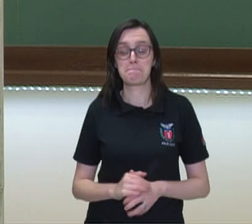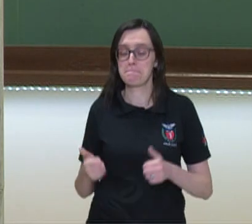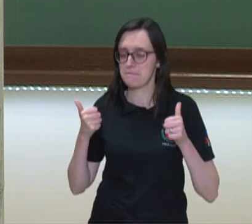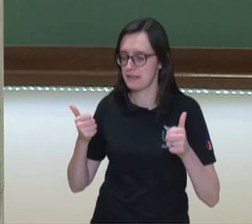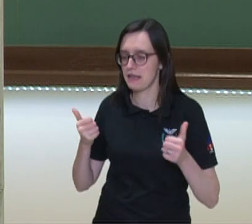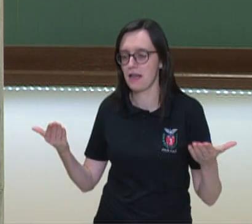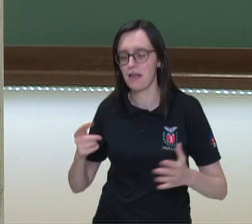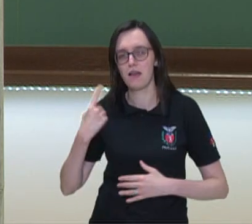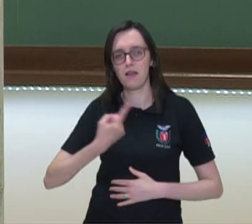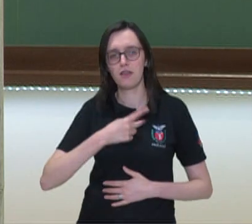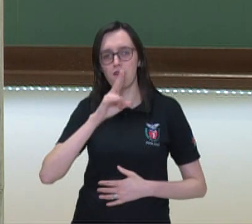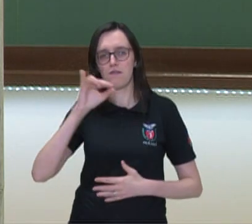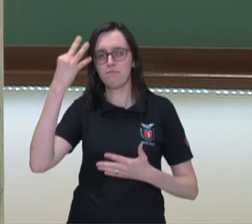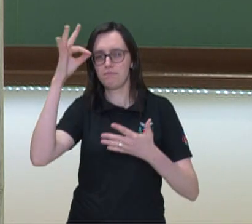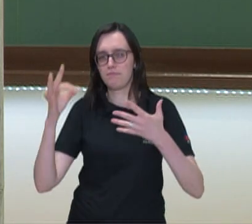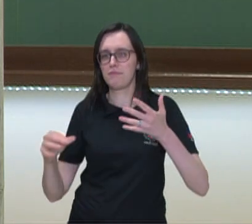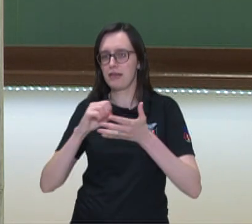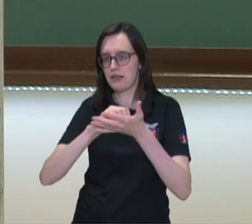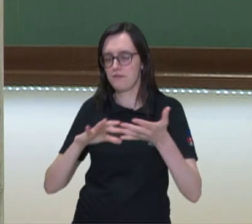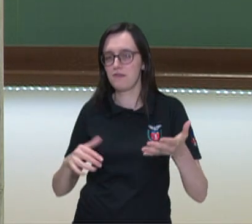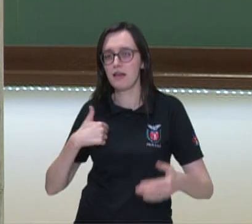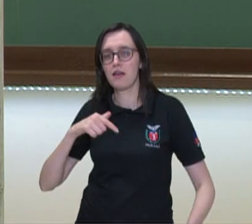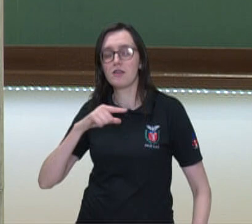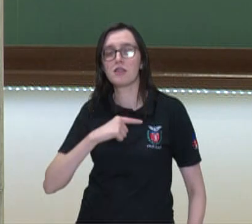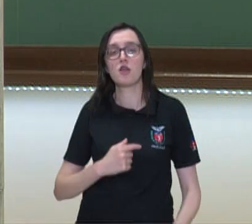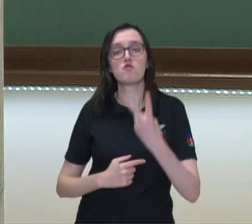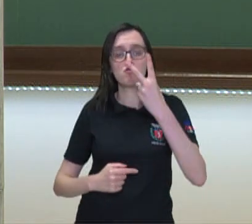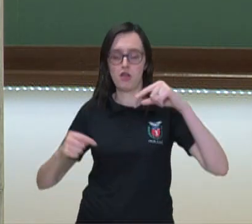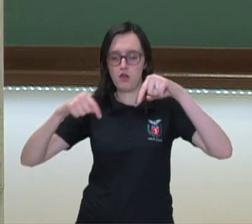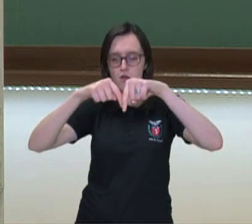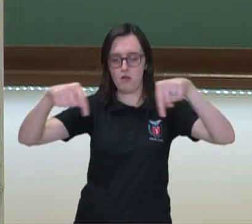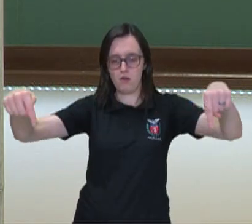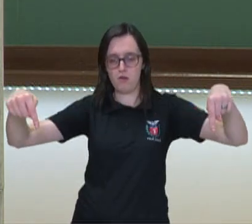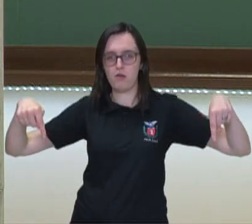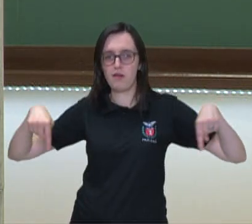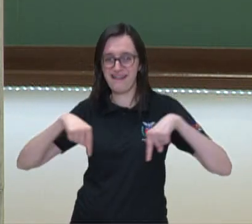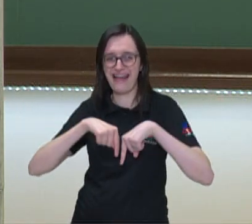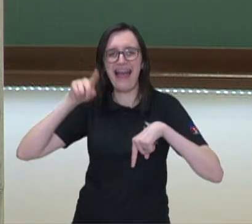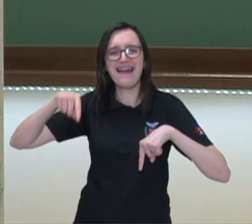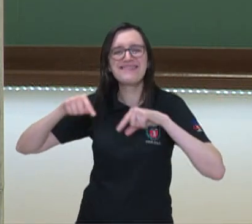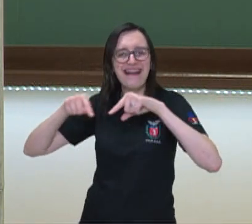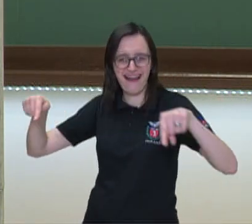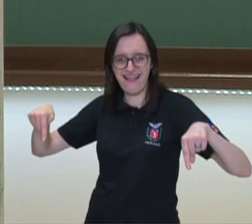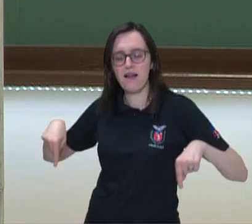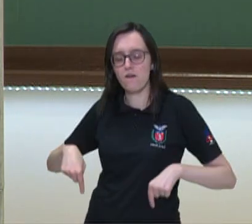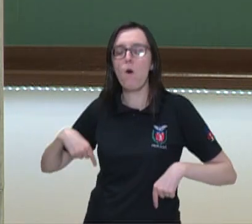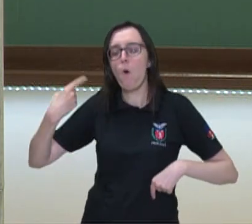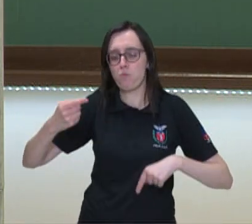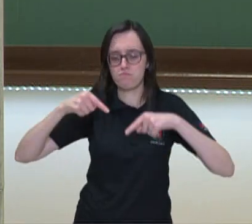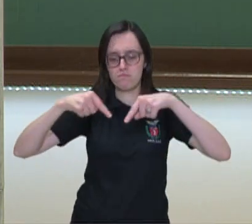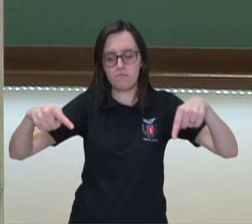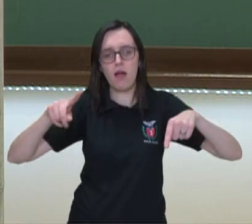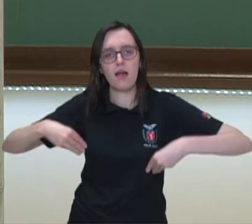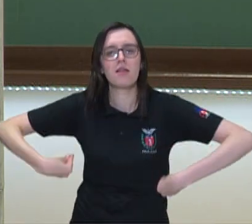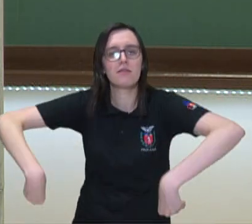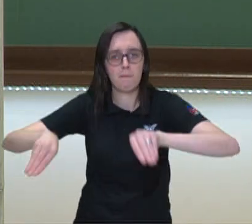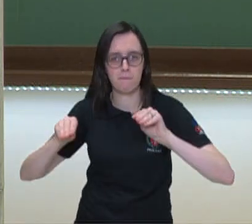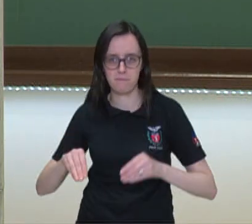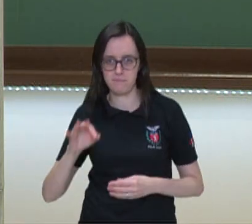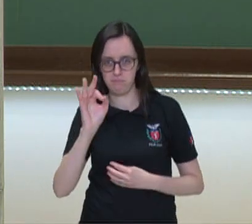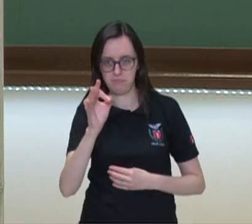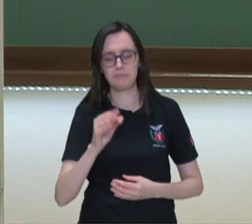Muito bem, pessoal, agora nós vamos fazer a correção do exercício. Eu tenho dois quadrados, um quadrado é o formato da sala e o outro quadrado é o formato do